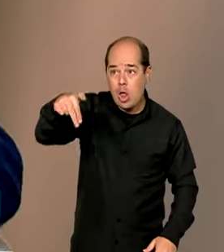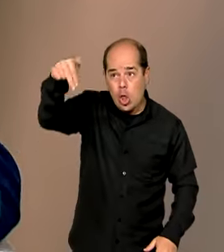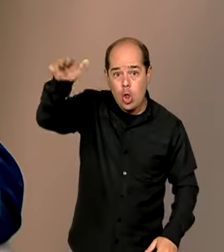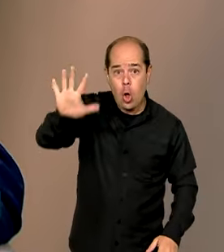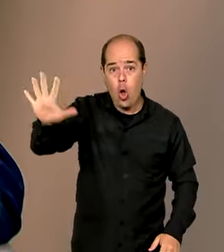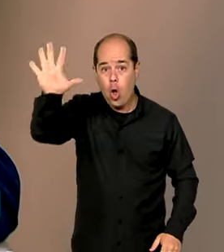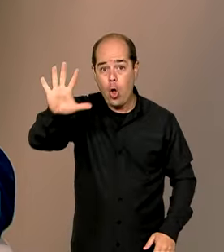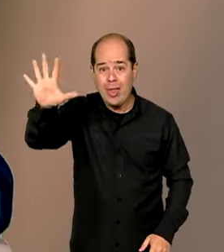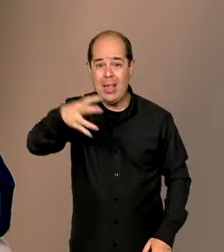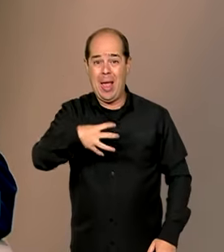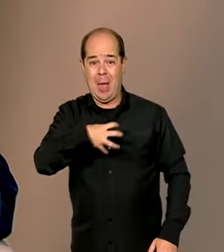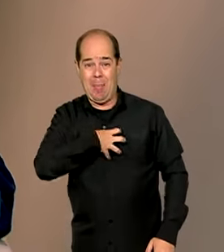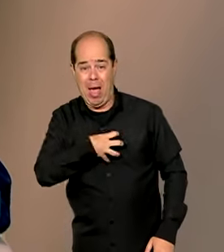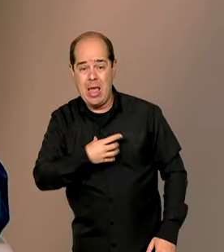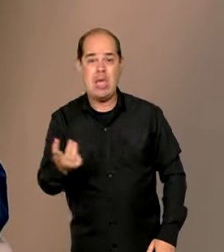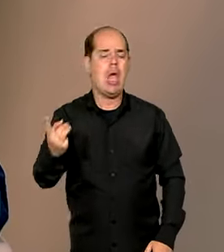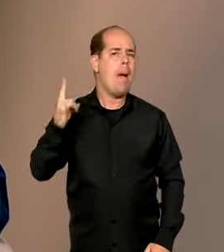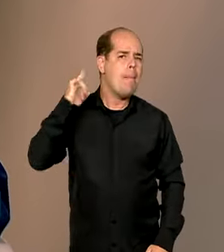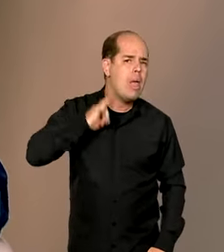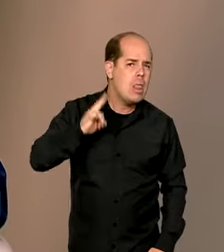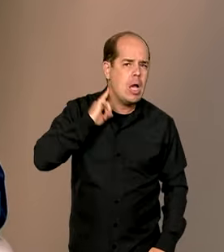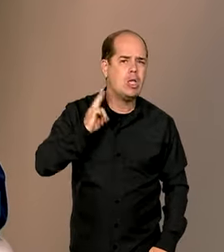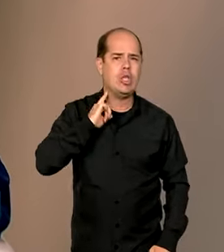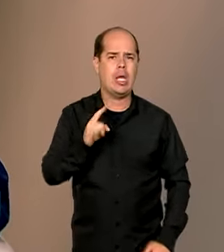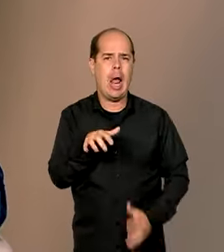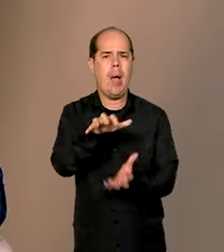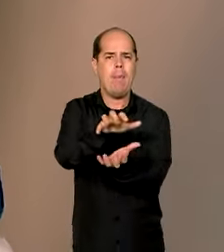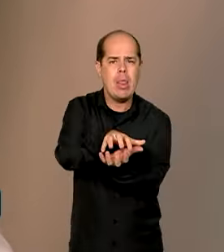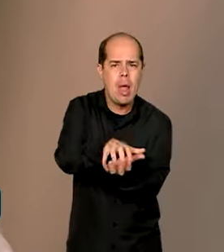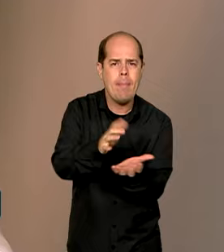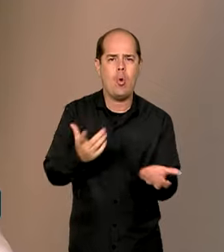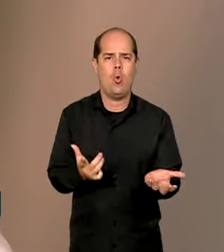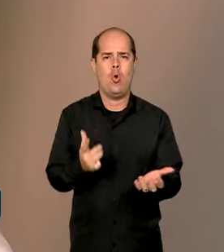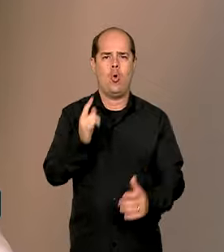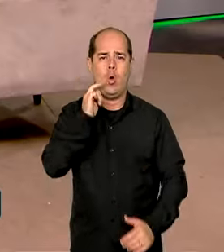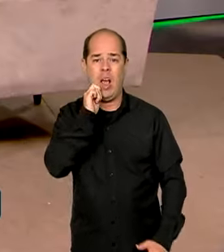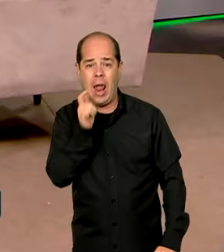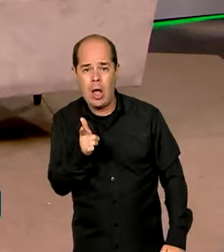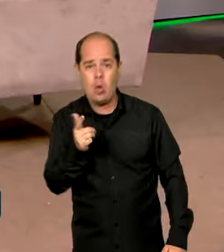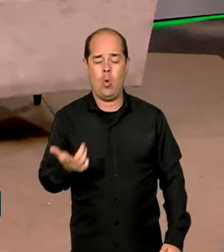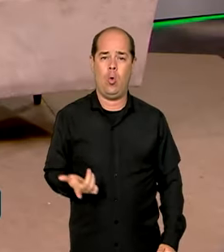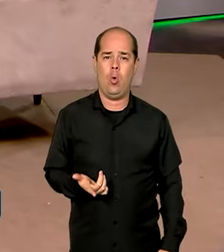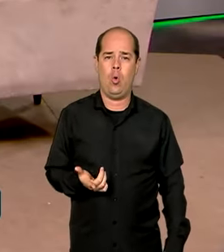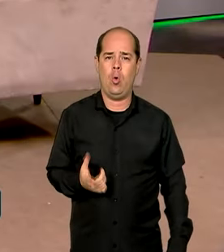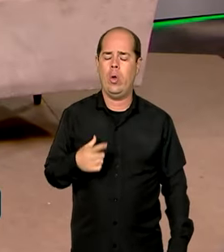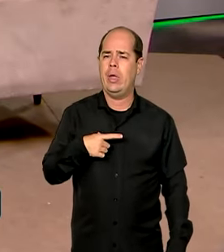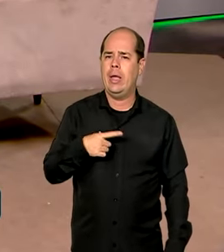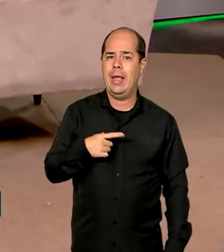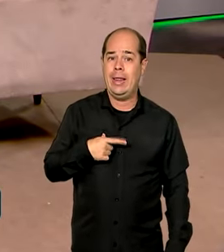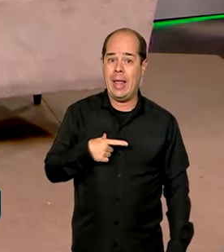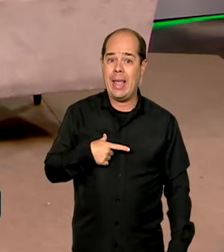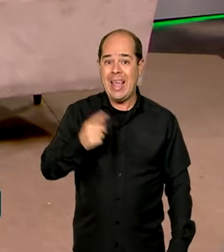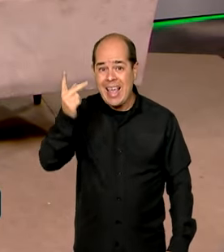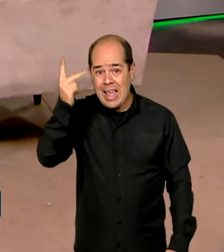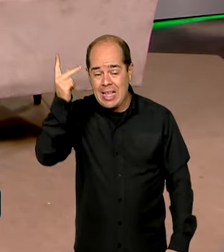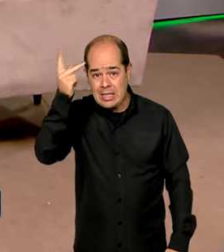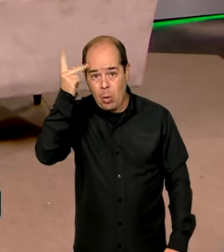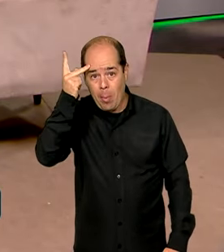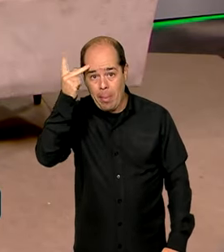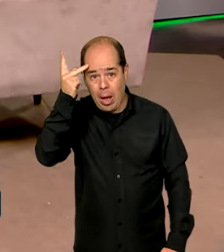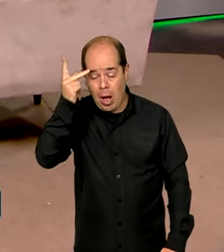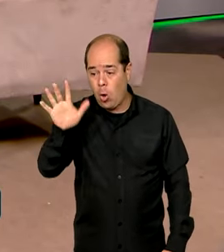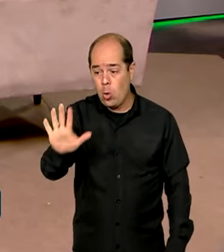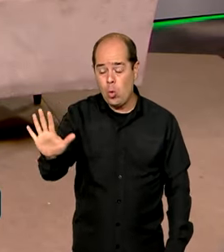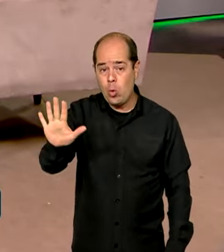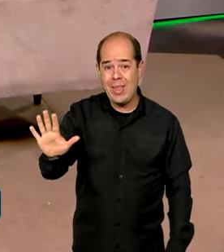Minas Gerais, ali região de Pernambuco, Alagoas, São Gonçalo, ali em São Paulo, ou seja, e fizemos